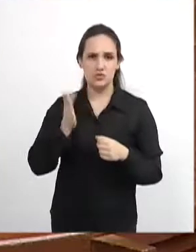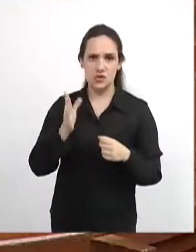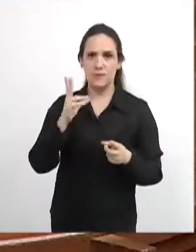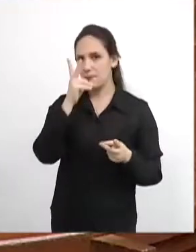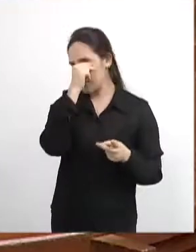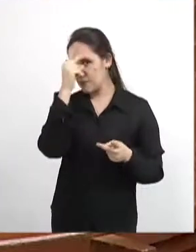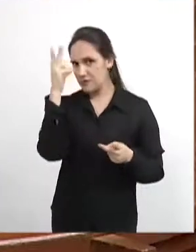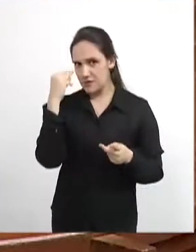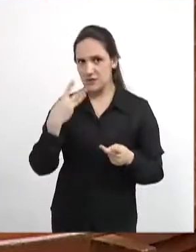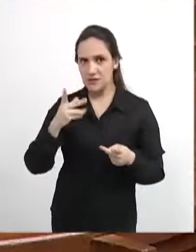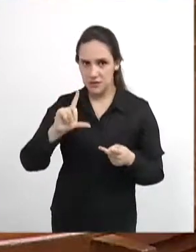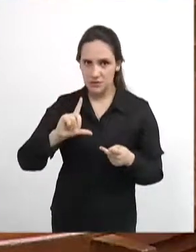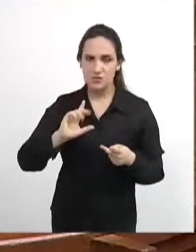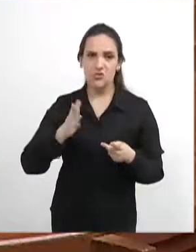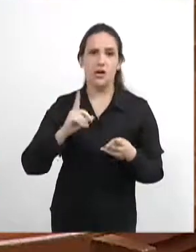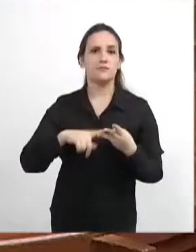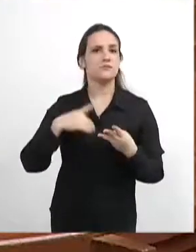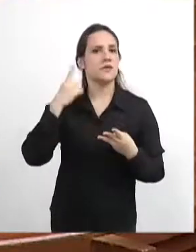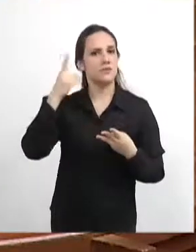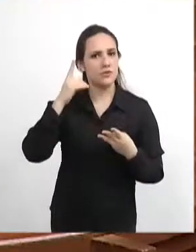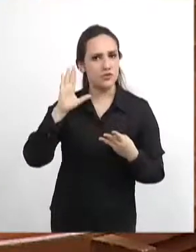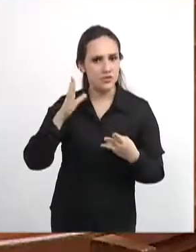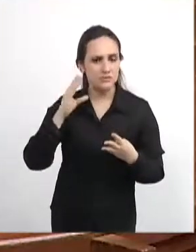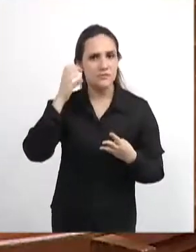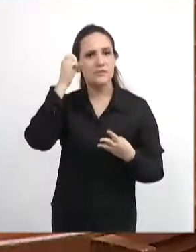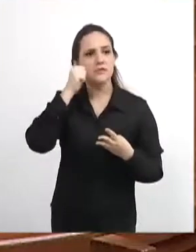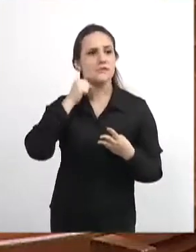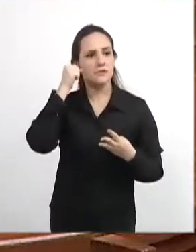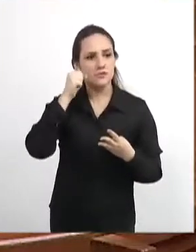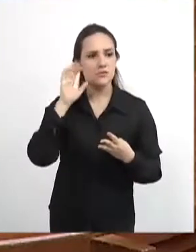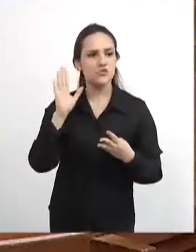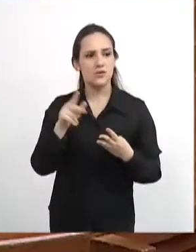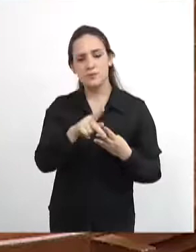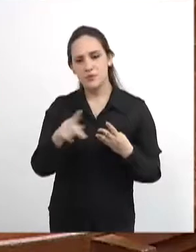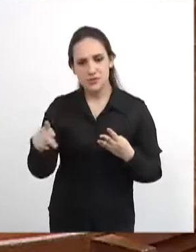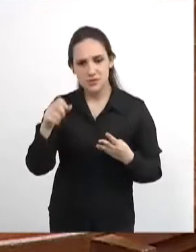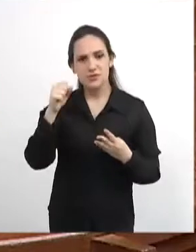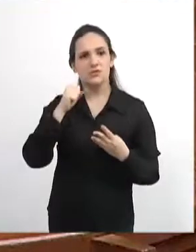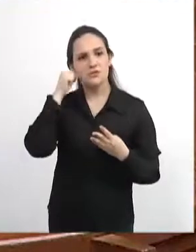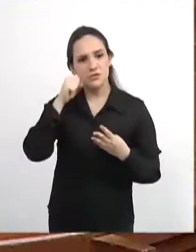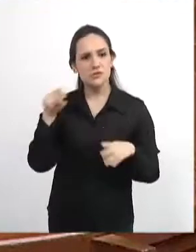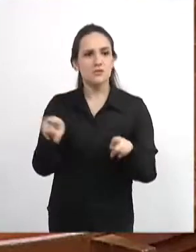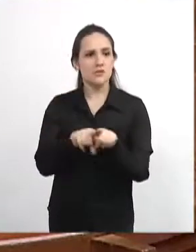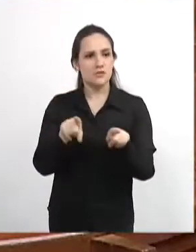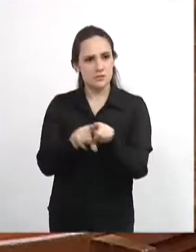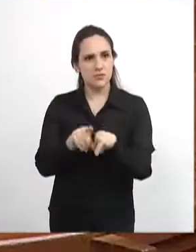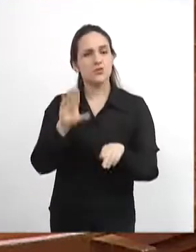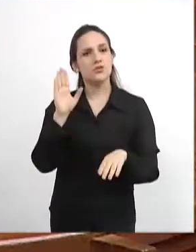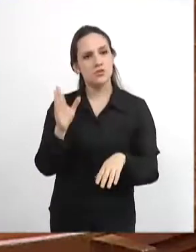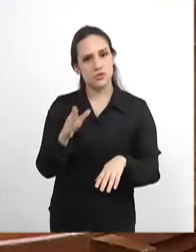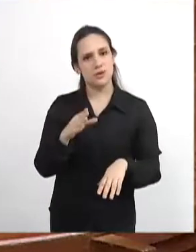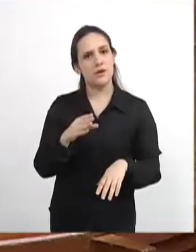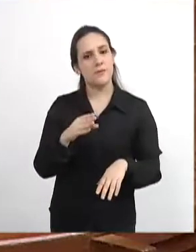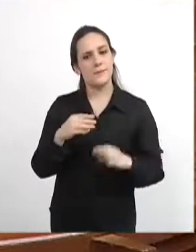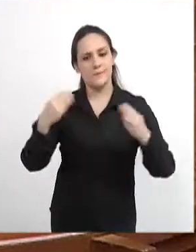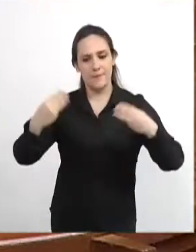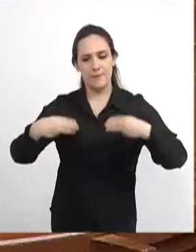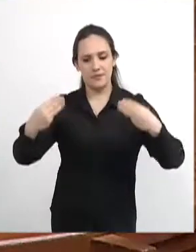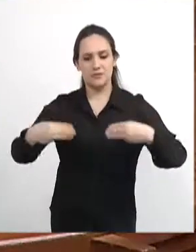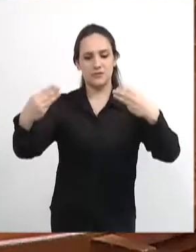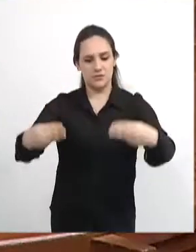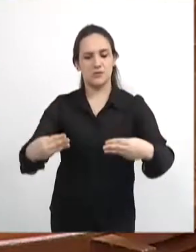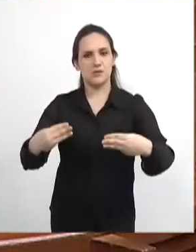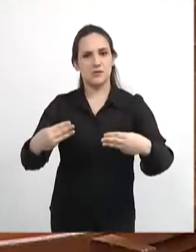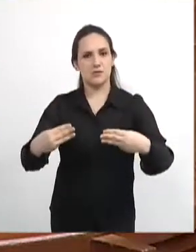como deputado, como senador, como presidente do Senado e também como ministro do Ministério da